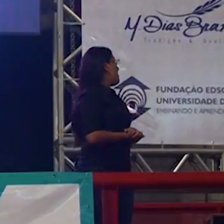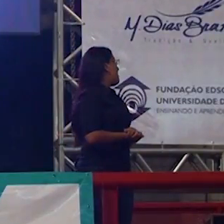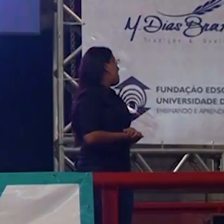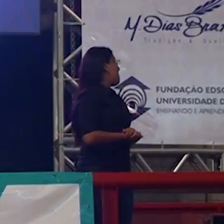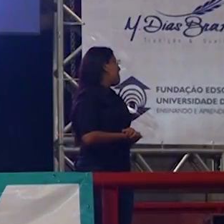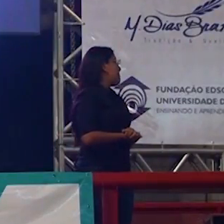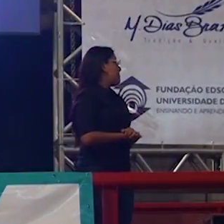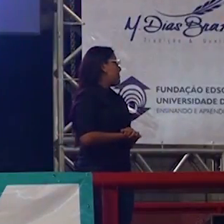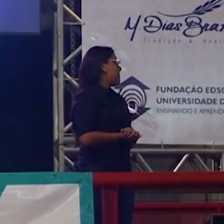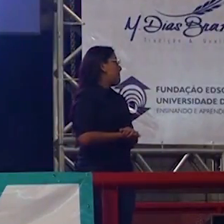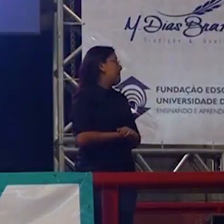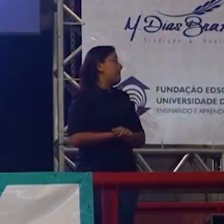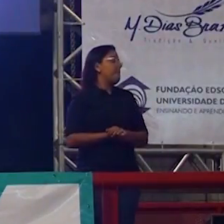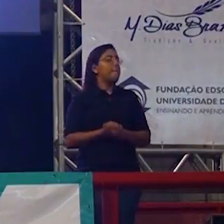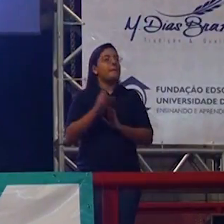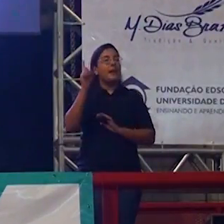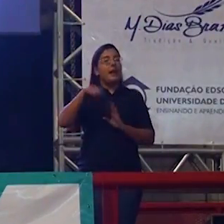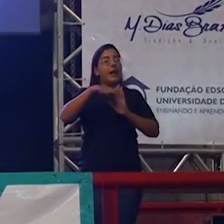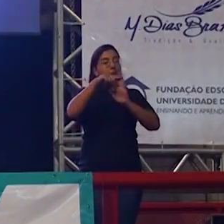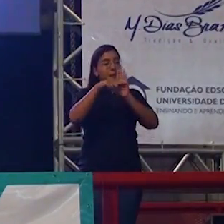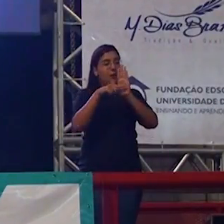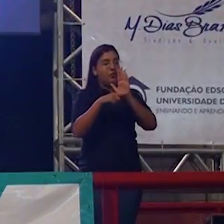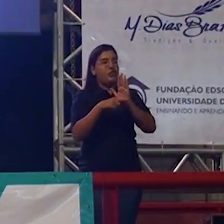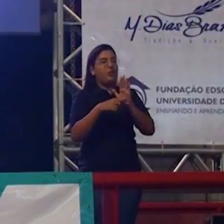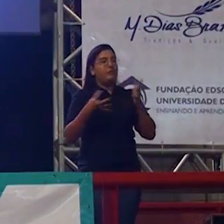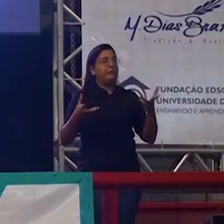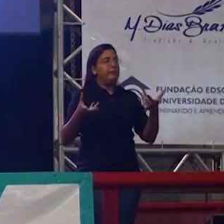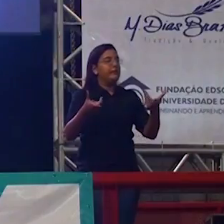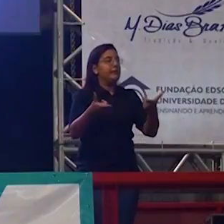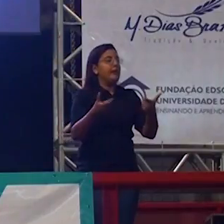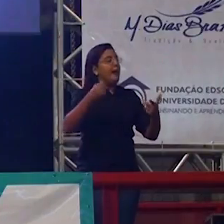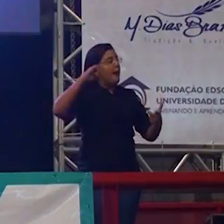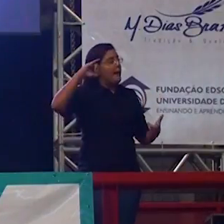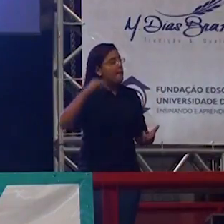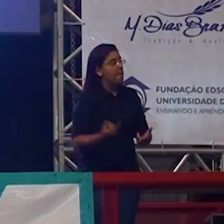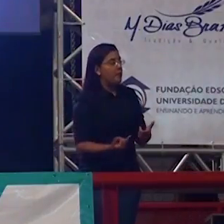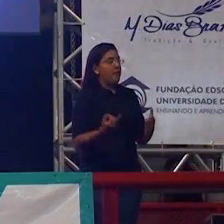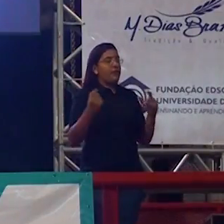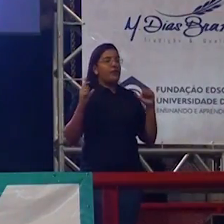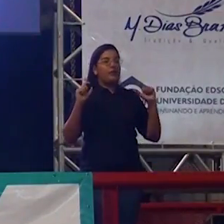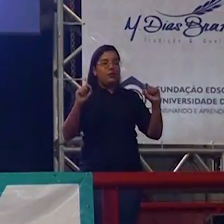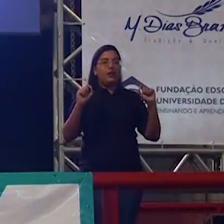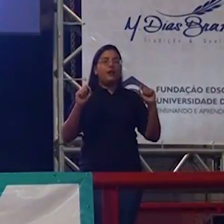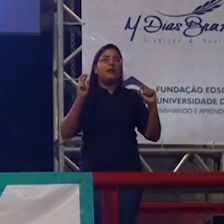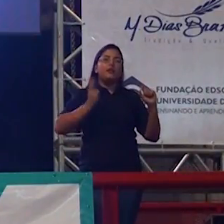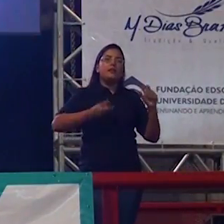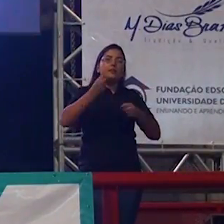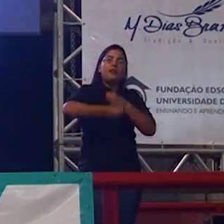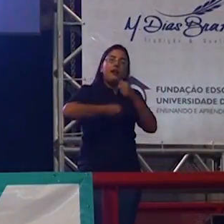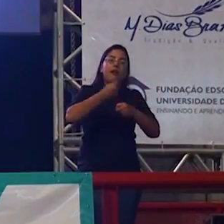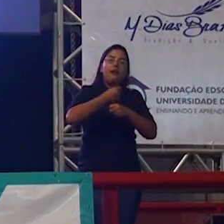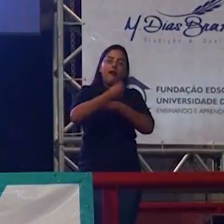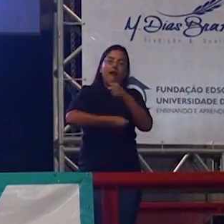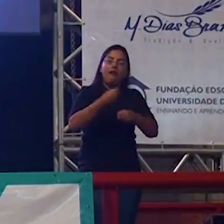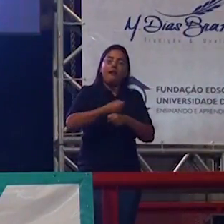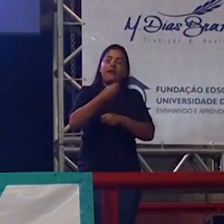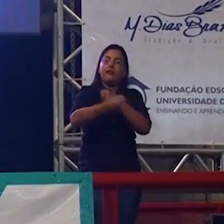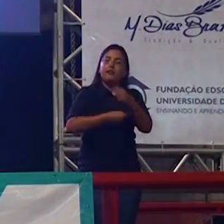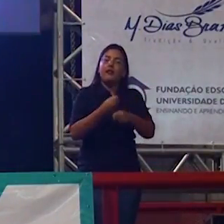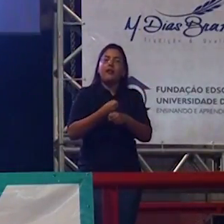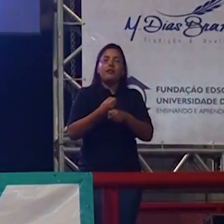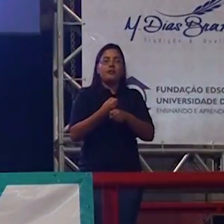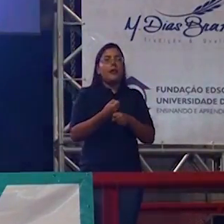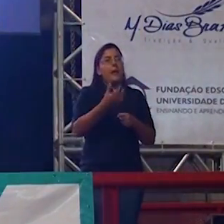projeto? Então é um projeto espetacular, aproveite essas oportunidades. Todo ano passa muita gente por